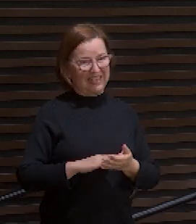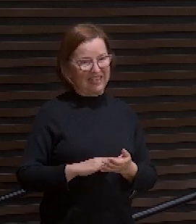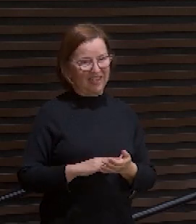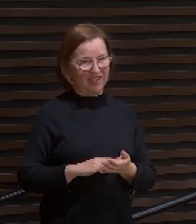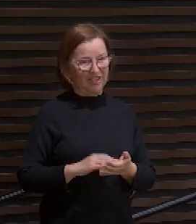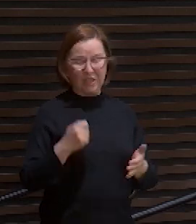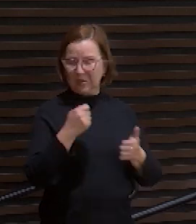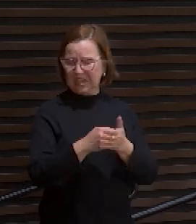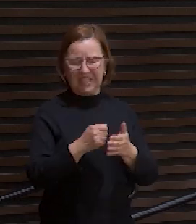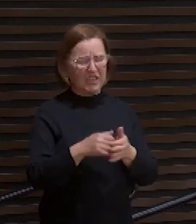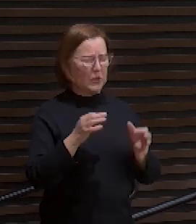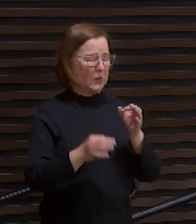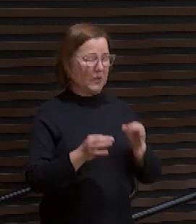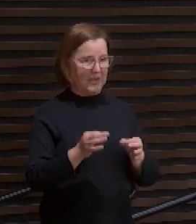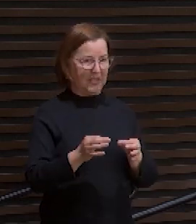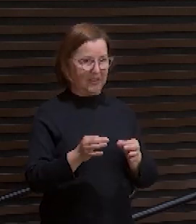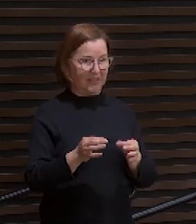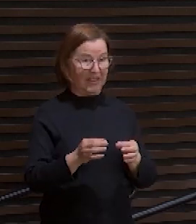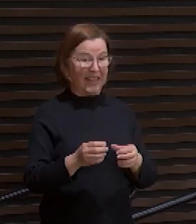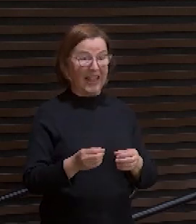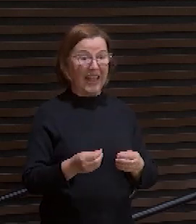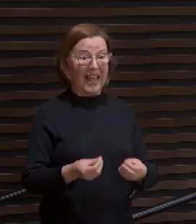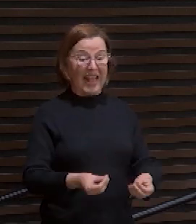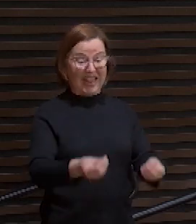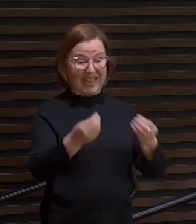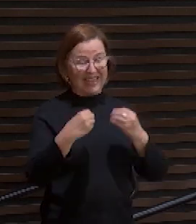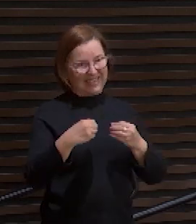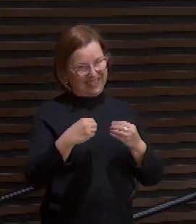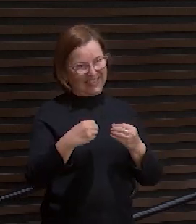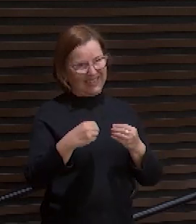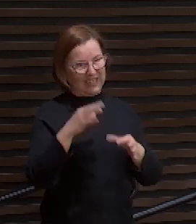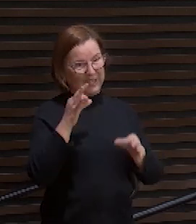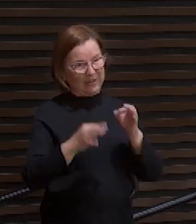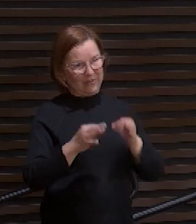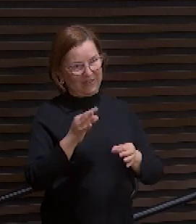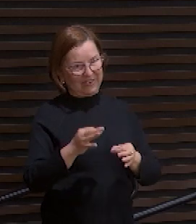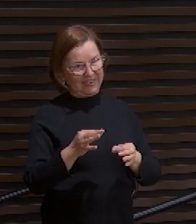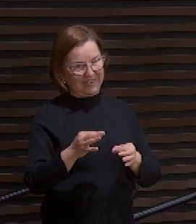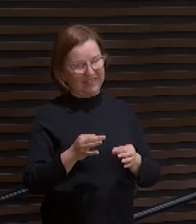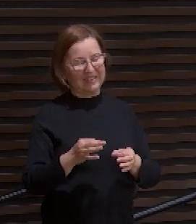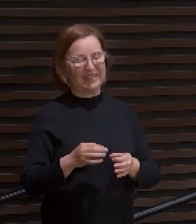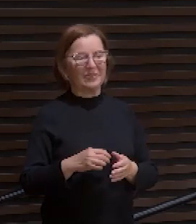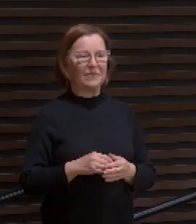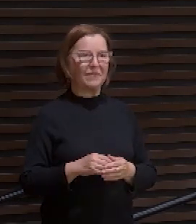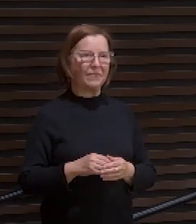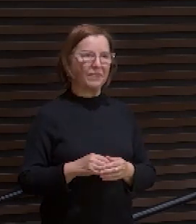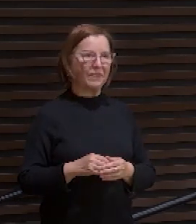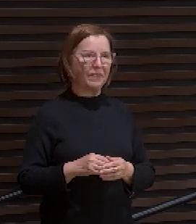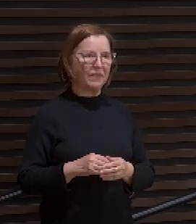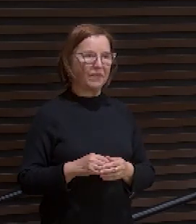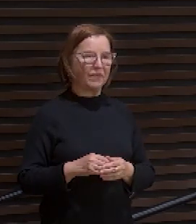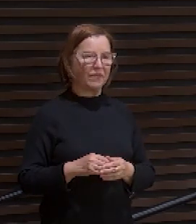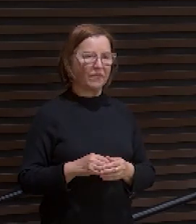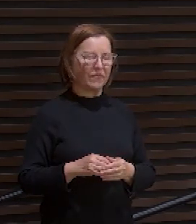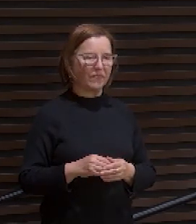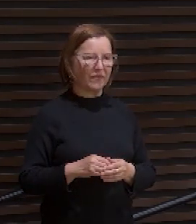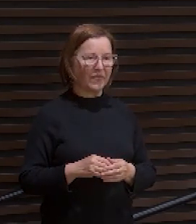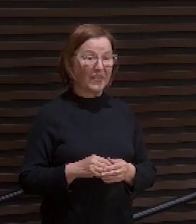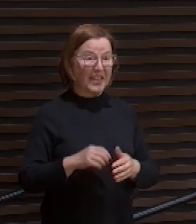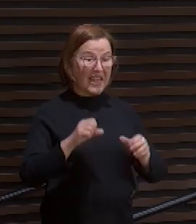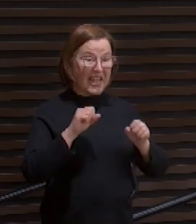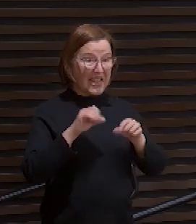exige justiça, ela imputa justiça onde não há nenhuma justiça. Ela